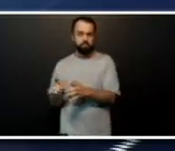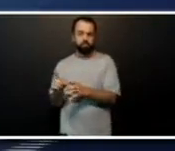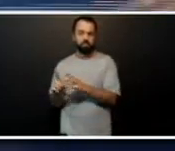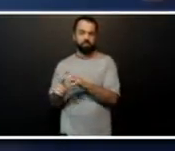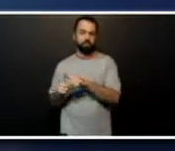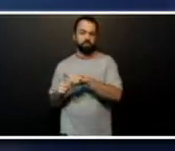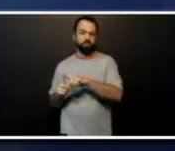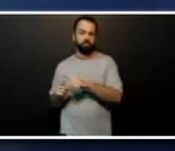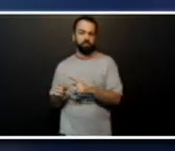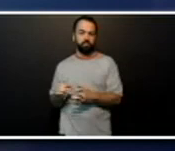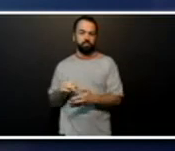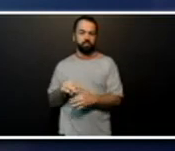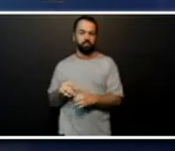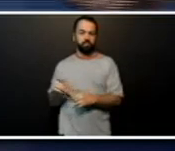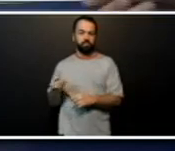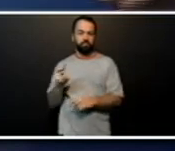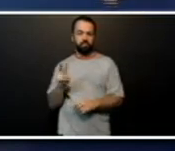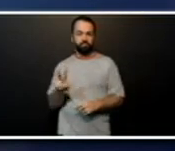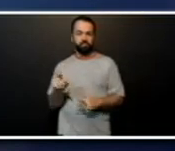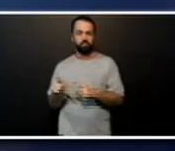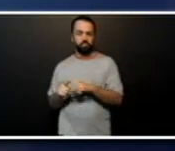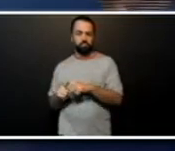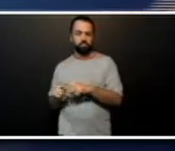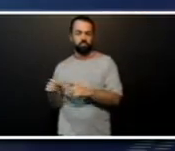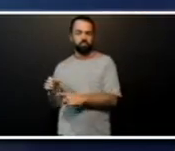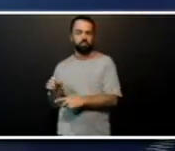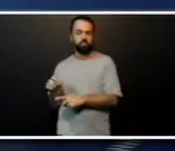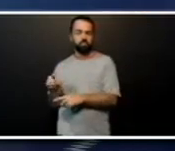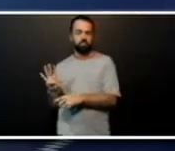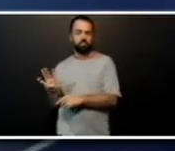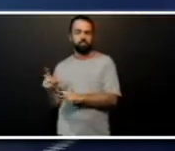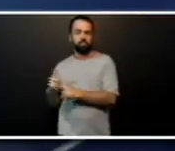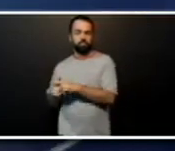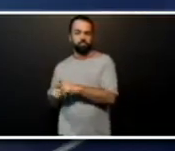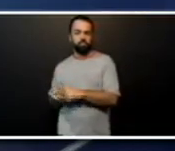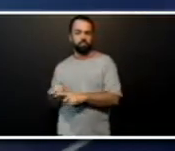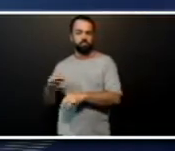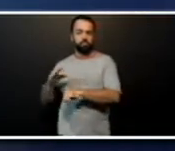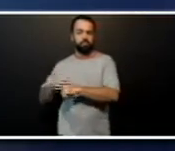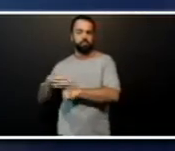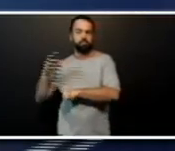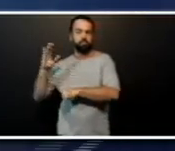maior? 2 ou 4?